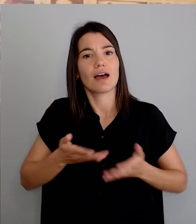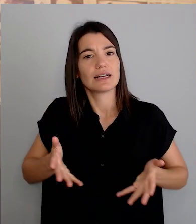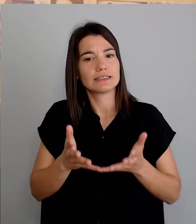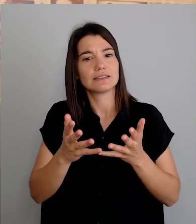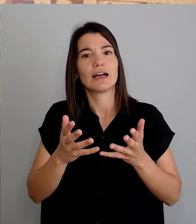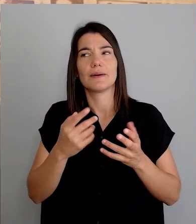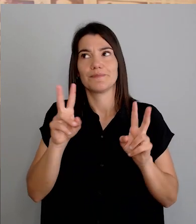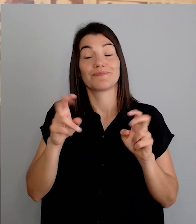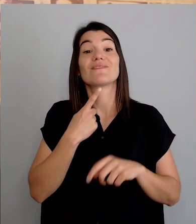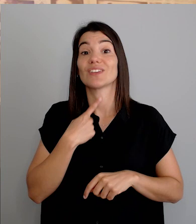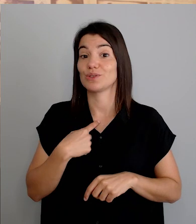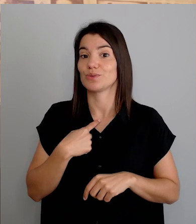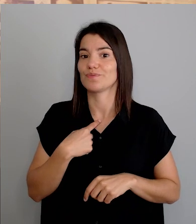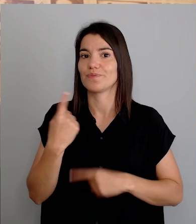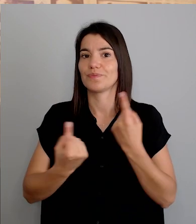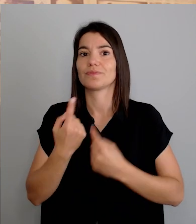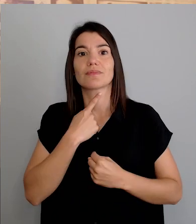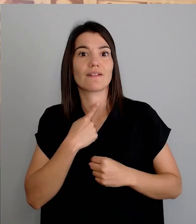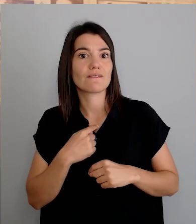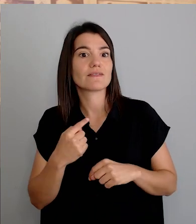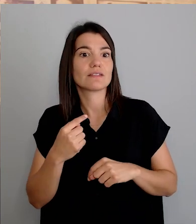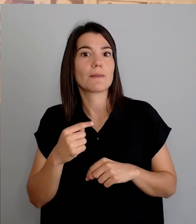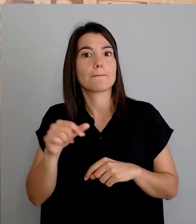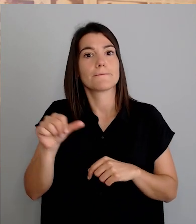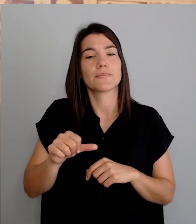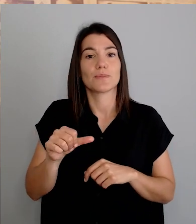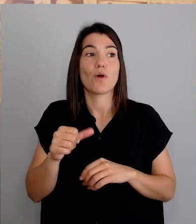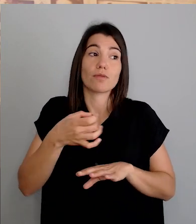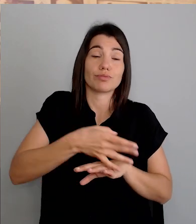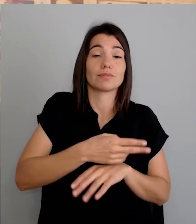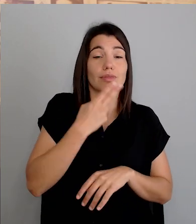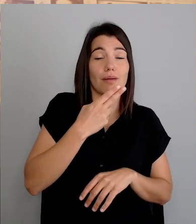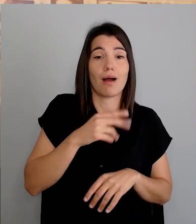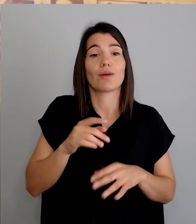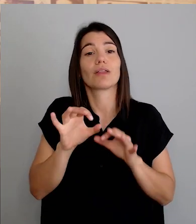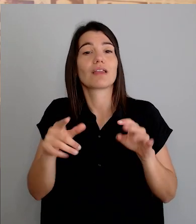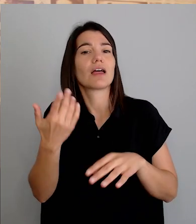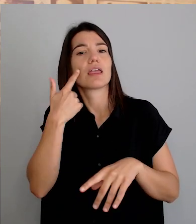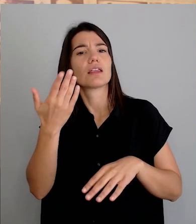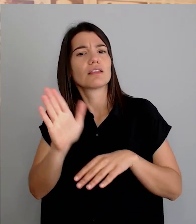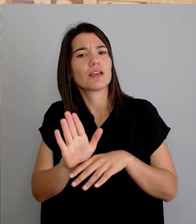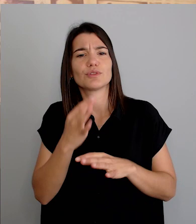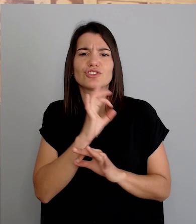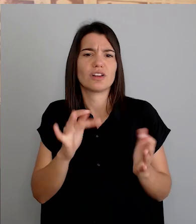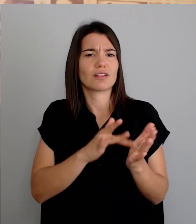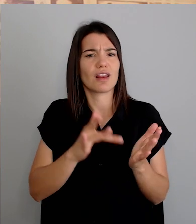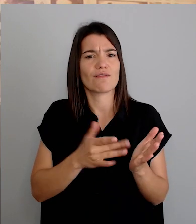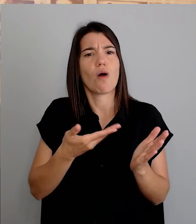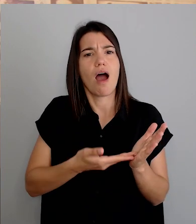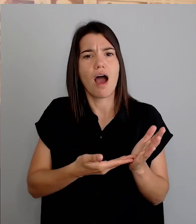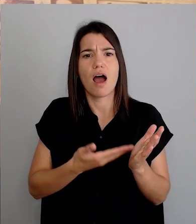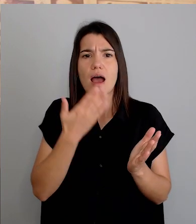o vício De que, Alguns vícios mais perniciosos, Porventura, do que o tabaco, De que daria como exemplo Um